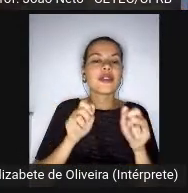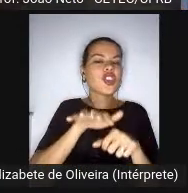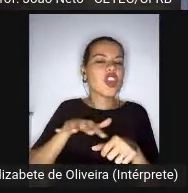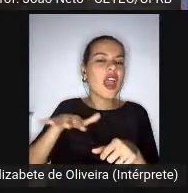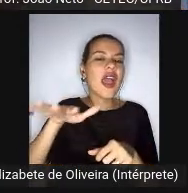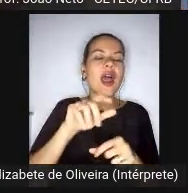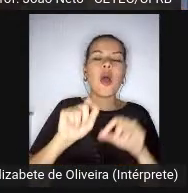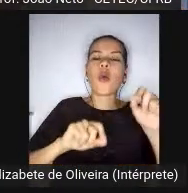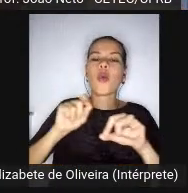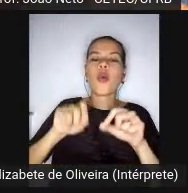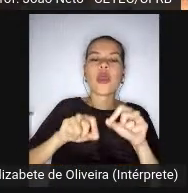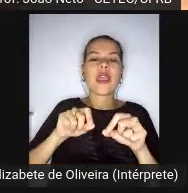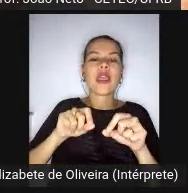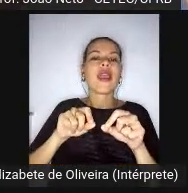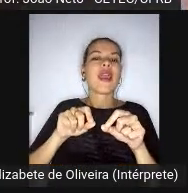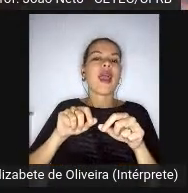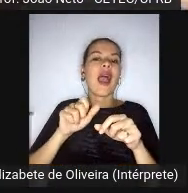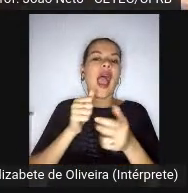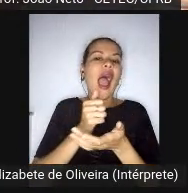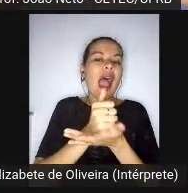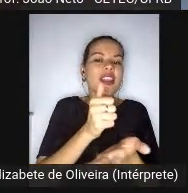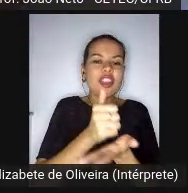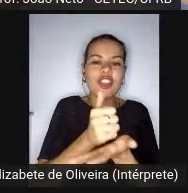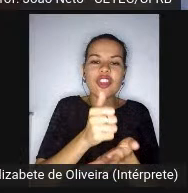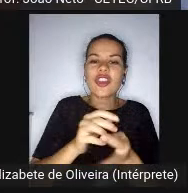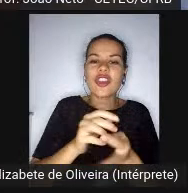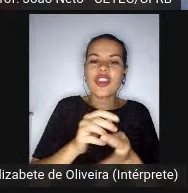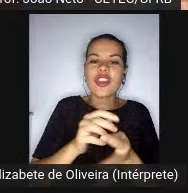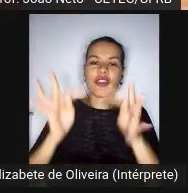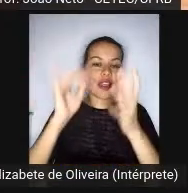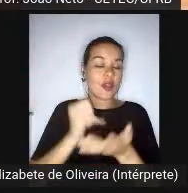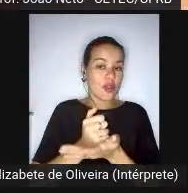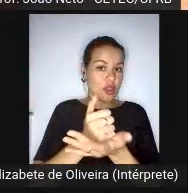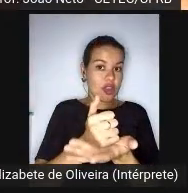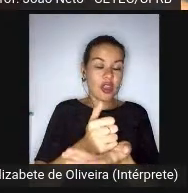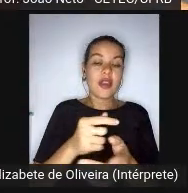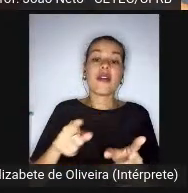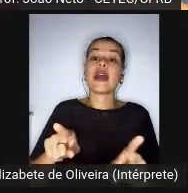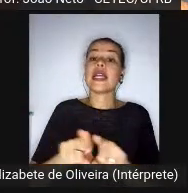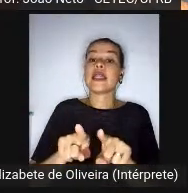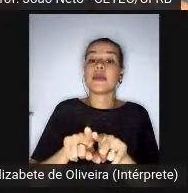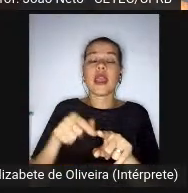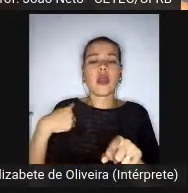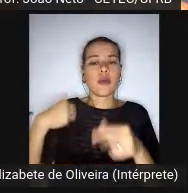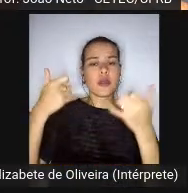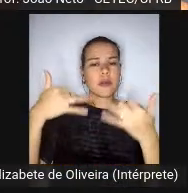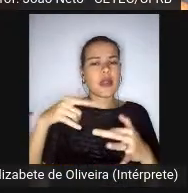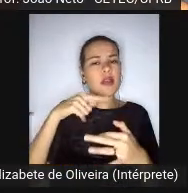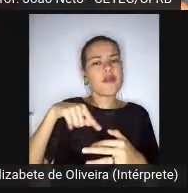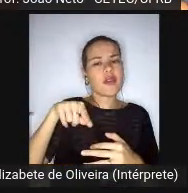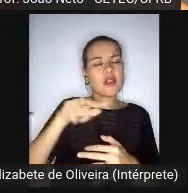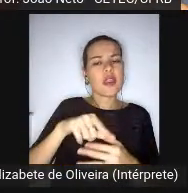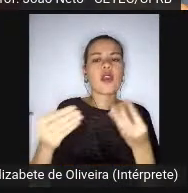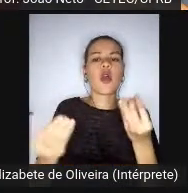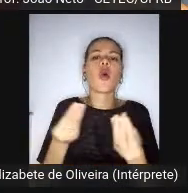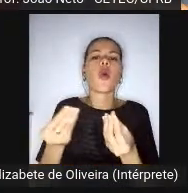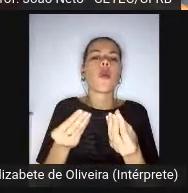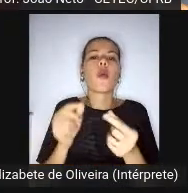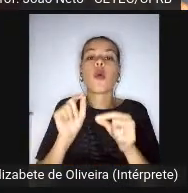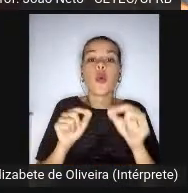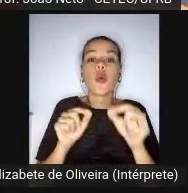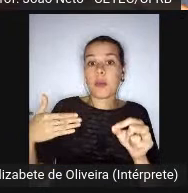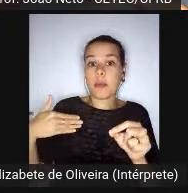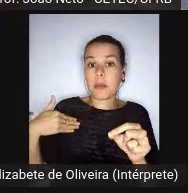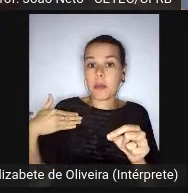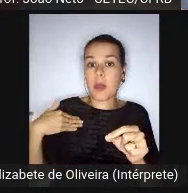a sensibilidade tecnologia assistiva falei para vocês do que a constitui a minha pesquisa de doutorado